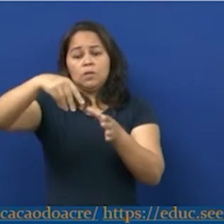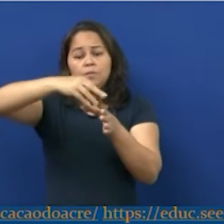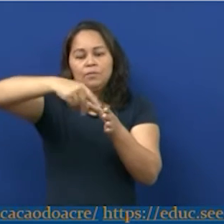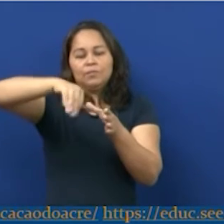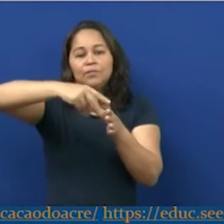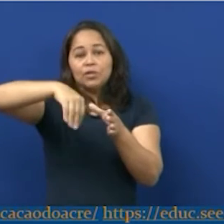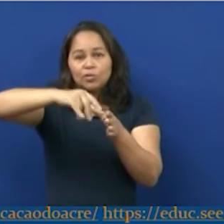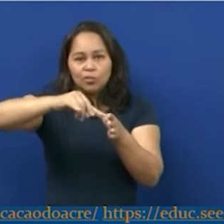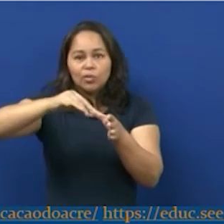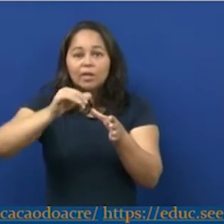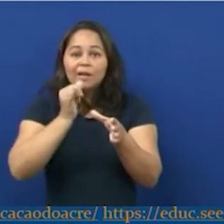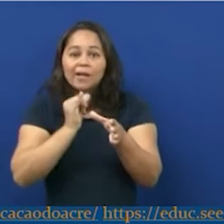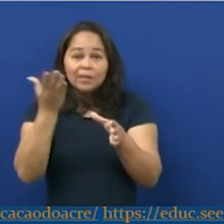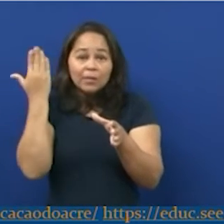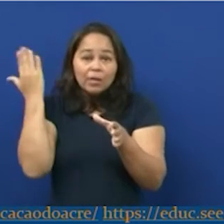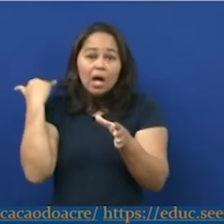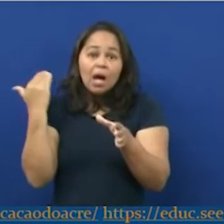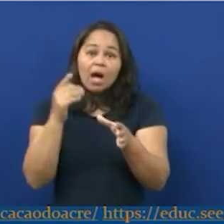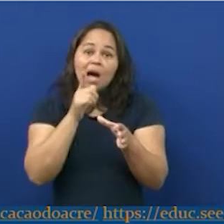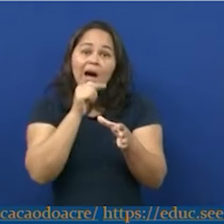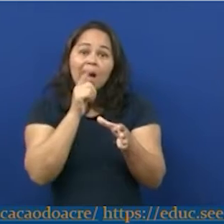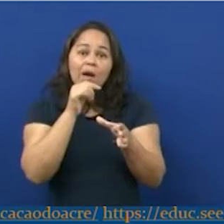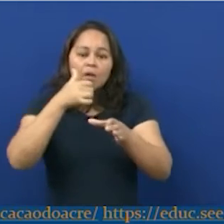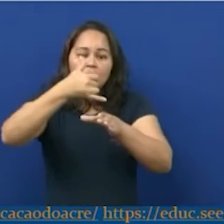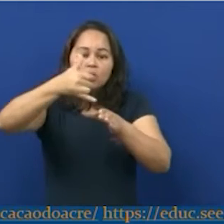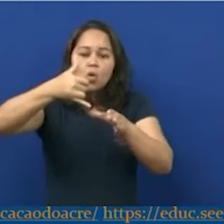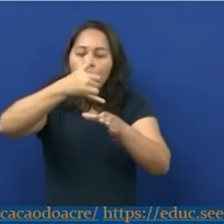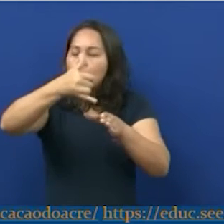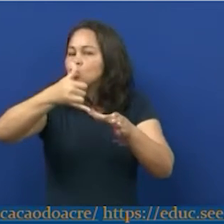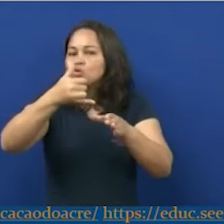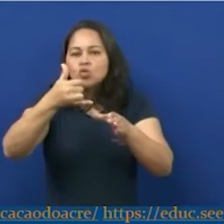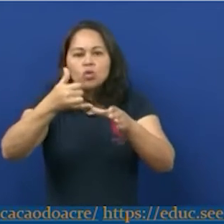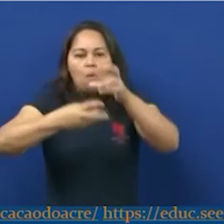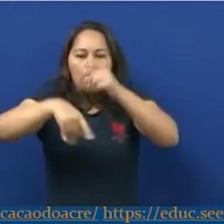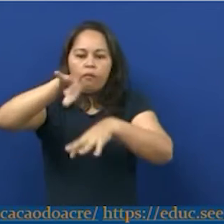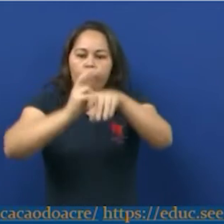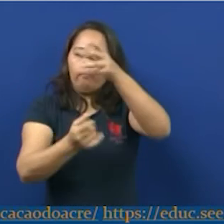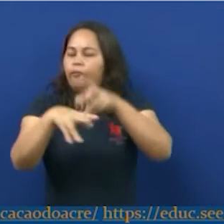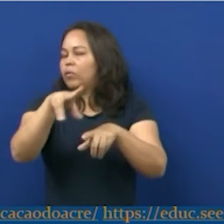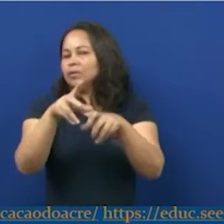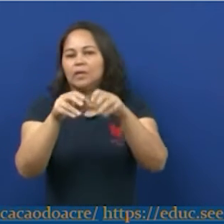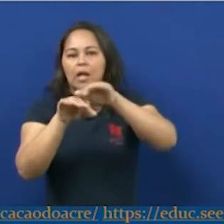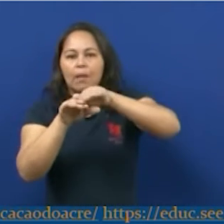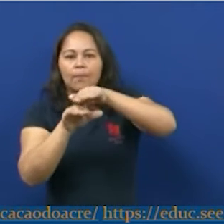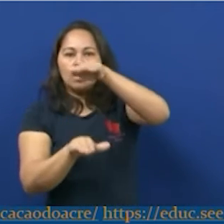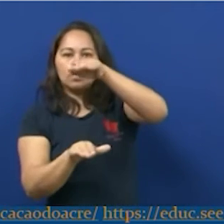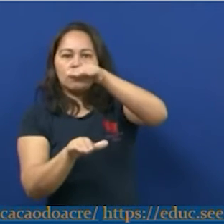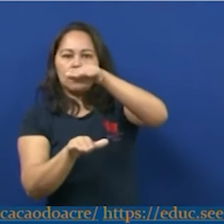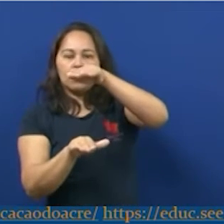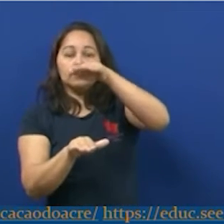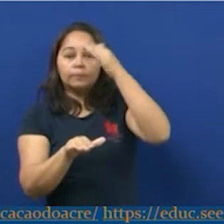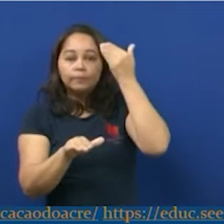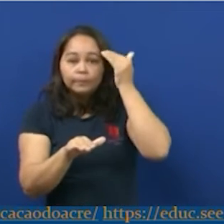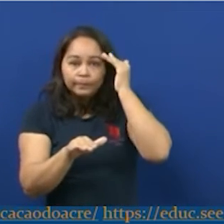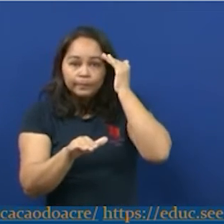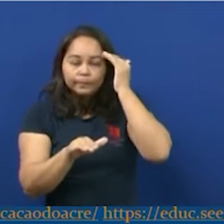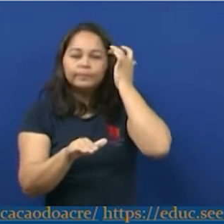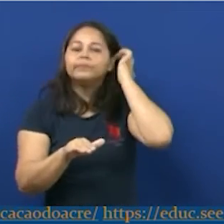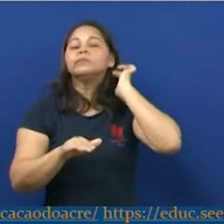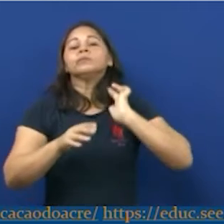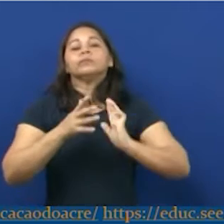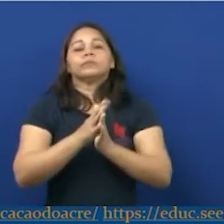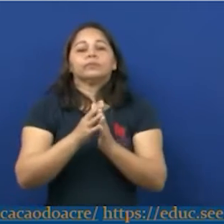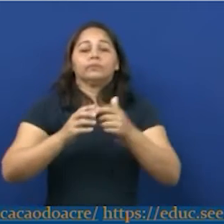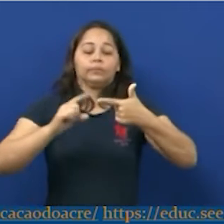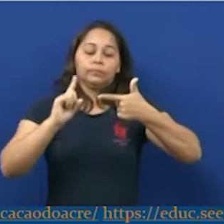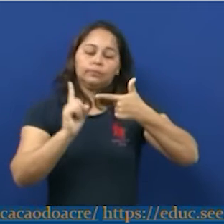nós vimos no exemplo anterior, a água e o óleo eles não se misturam. Eu consigo visualmente perceber que eles não se misturam. Em segundo